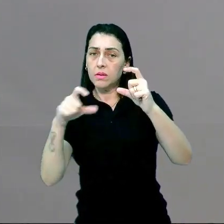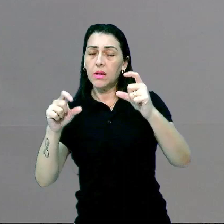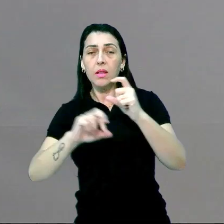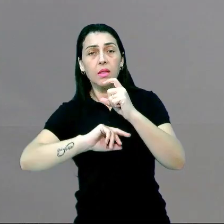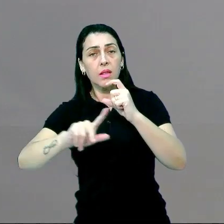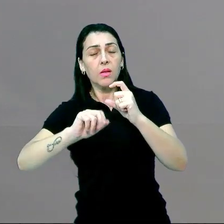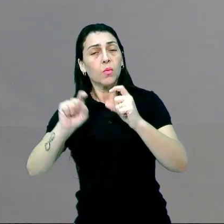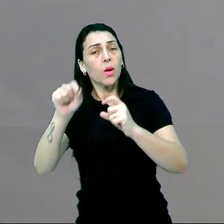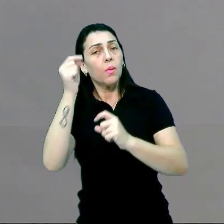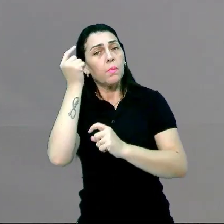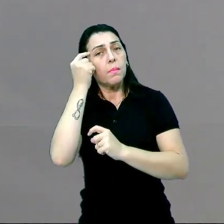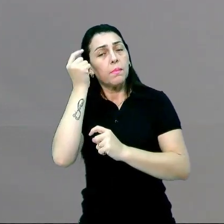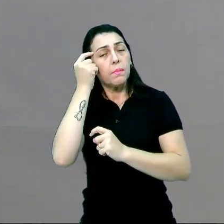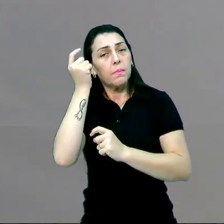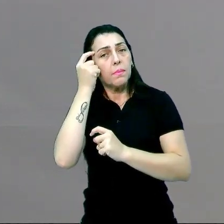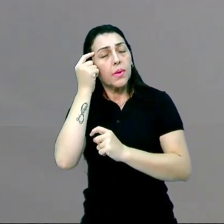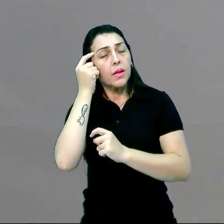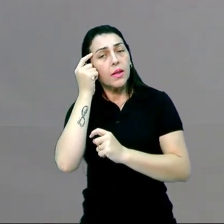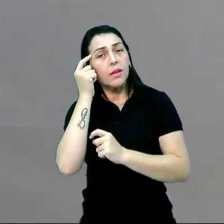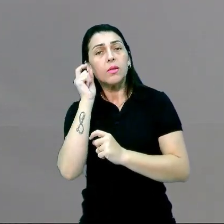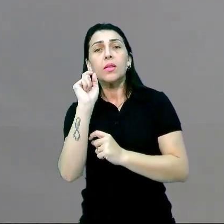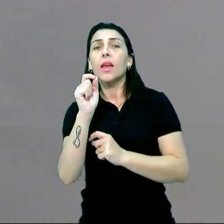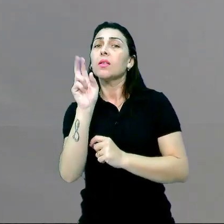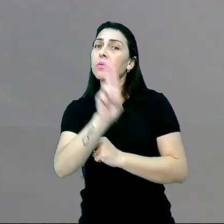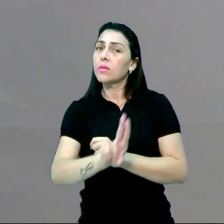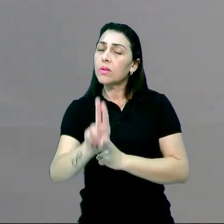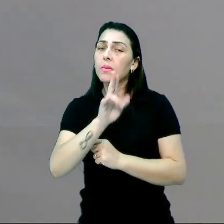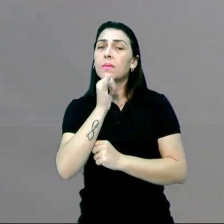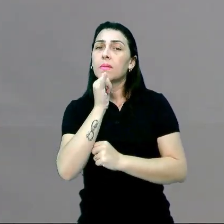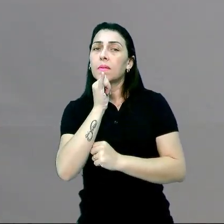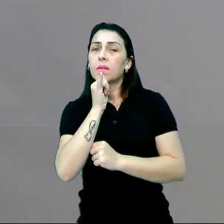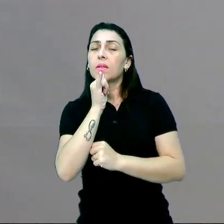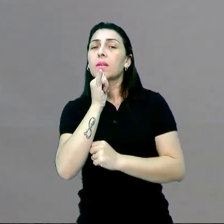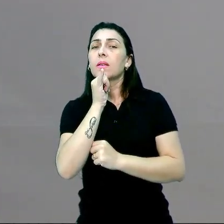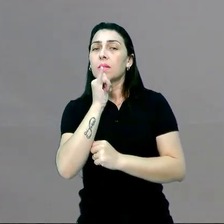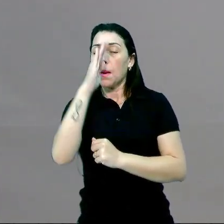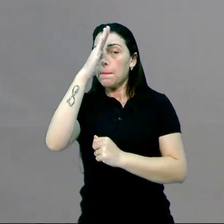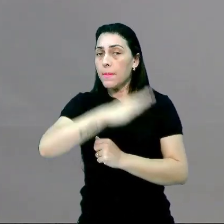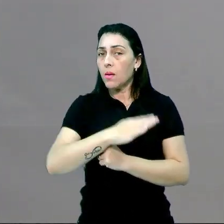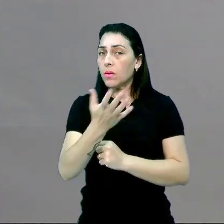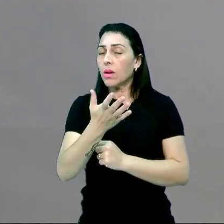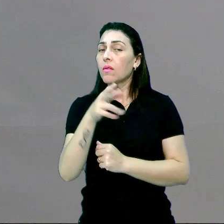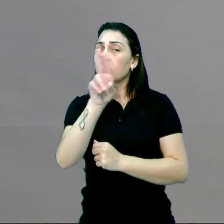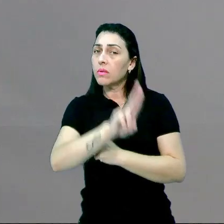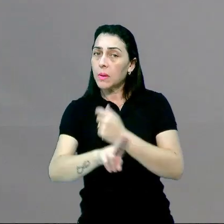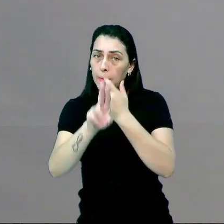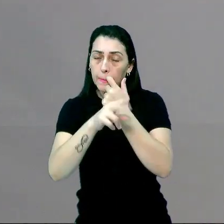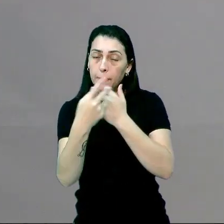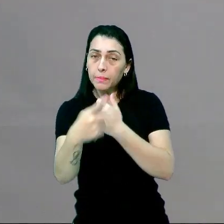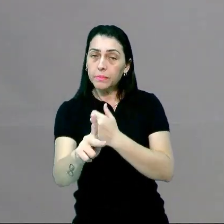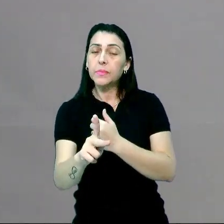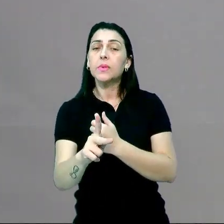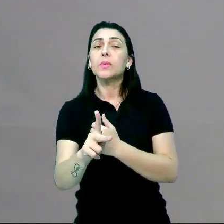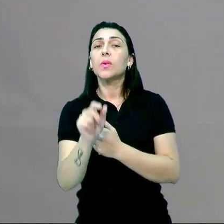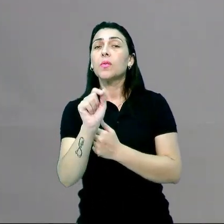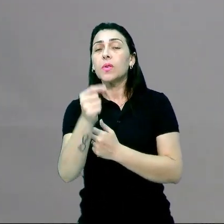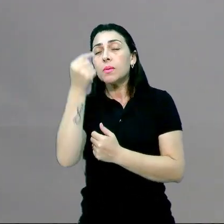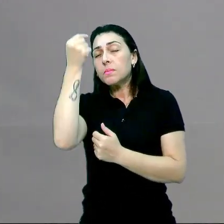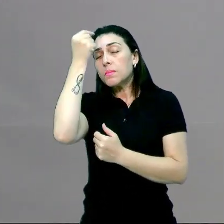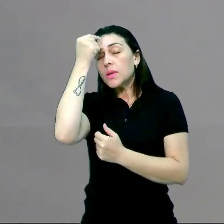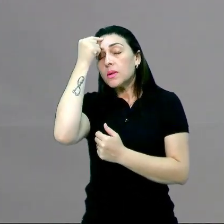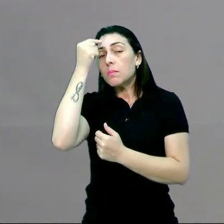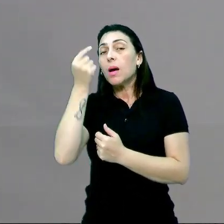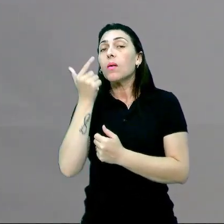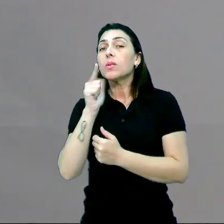não naquilo que eu penso, e não naquilo que ele utiliza. Por exemplo, ele está sendo maldoso, ele quer que você utilize a sua bagagem, aquilo que você